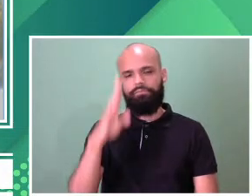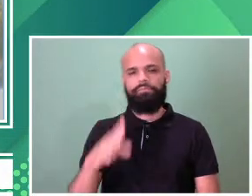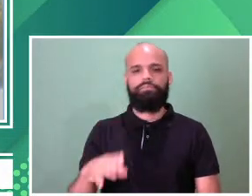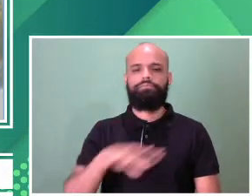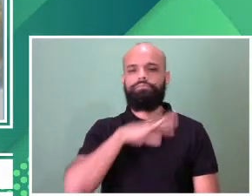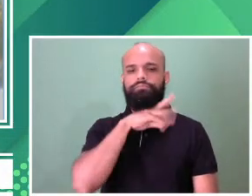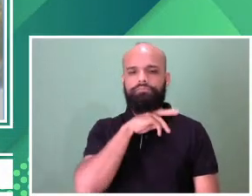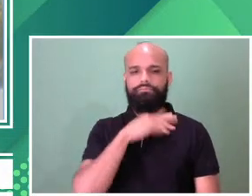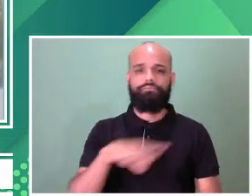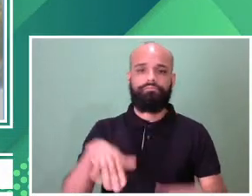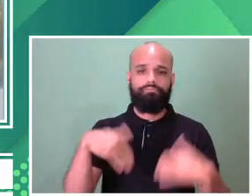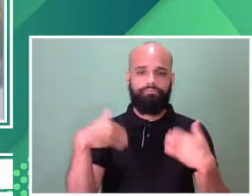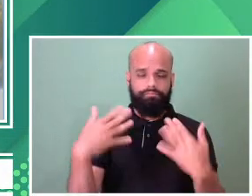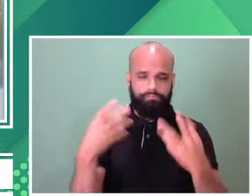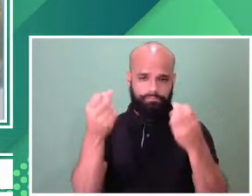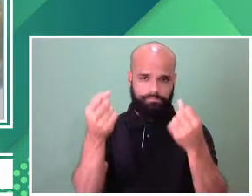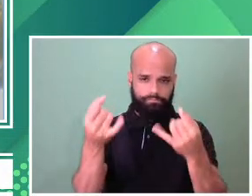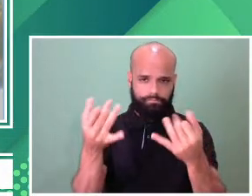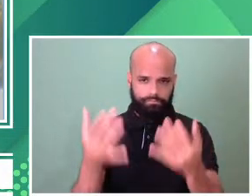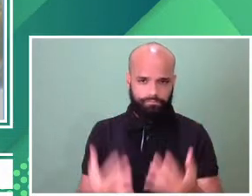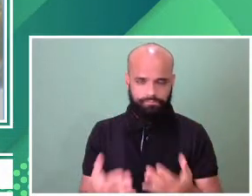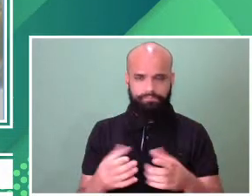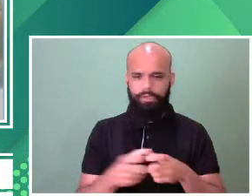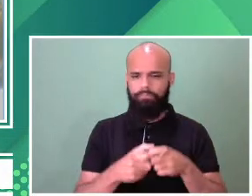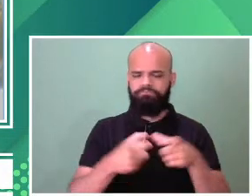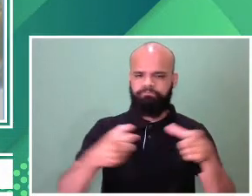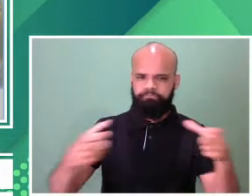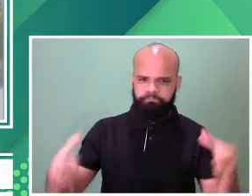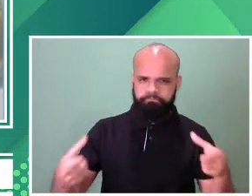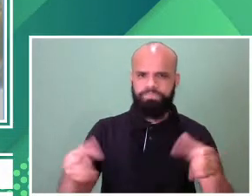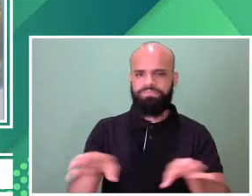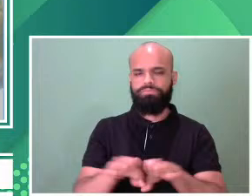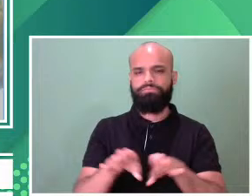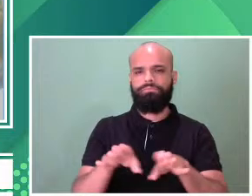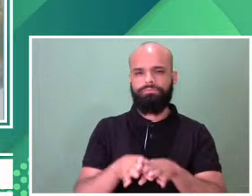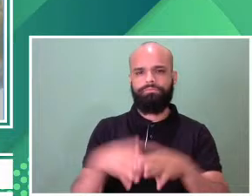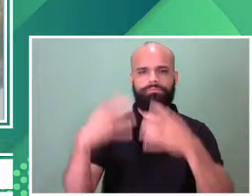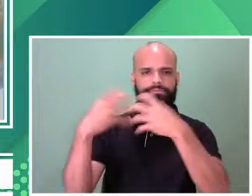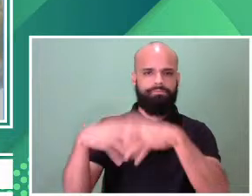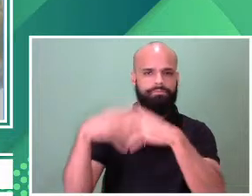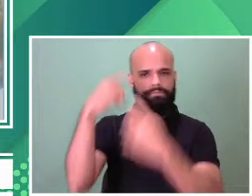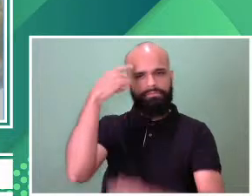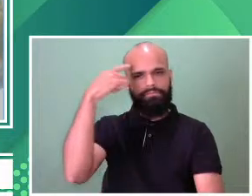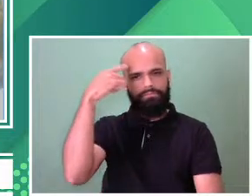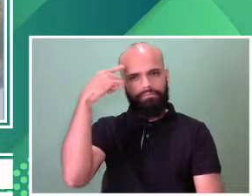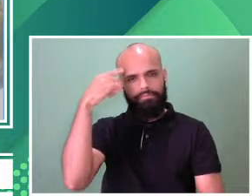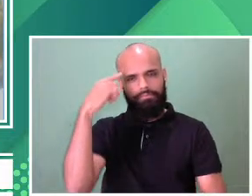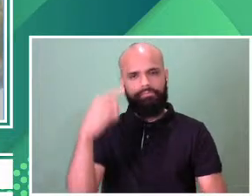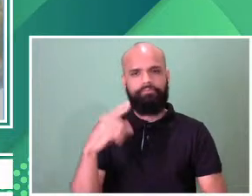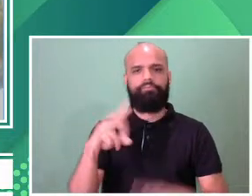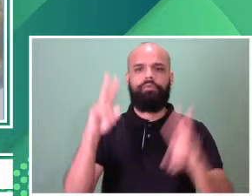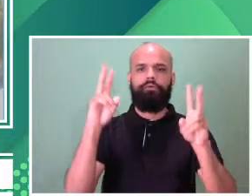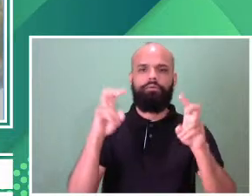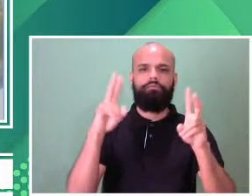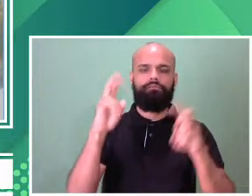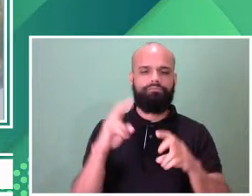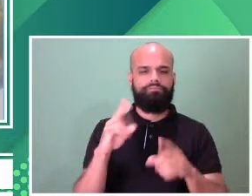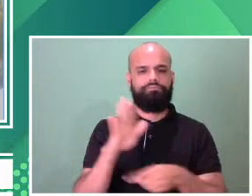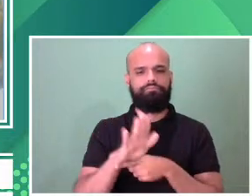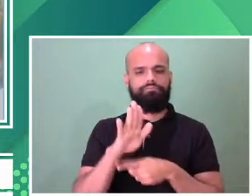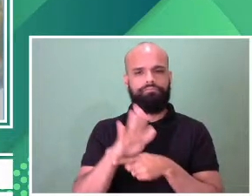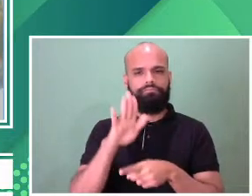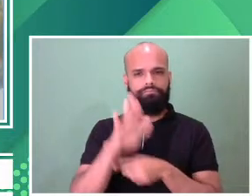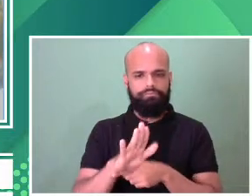humanos, fomentando assim a ampliação da reflexão no que diz respeito à defesa do exercício